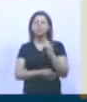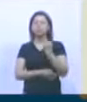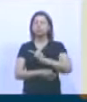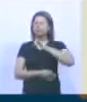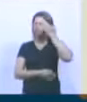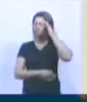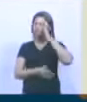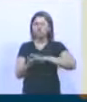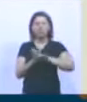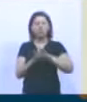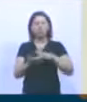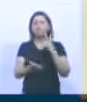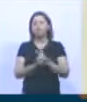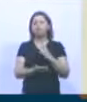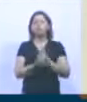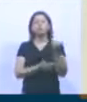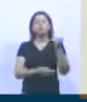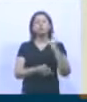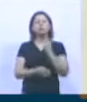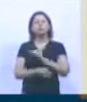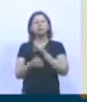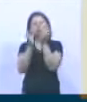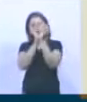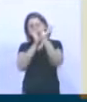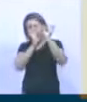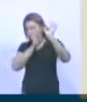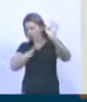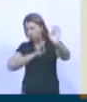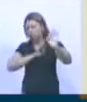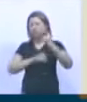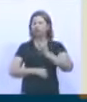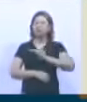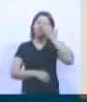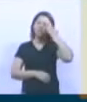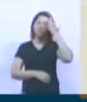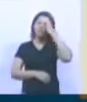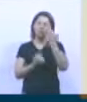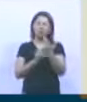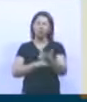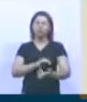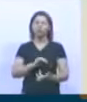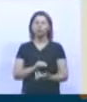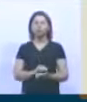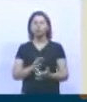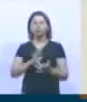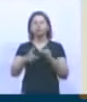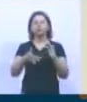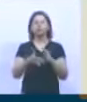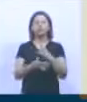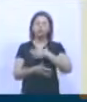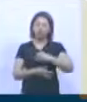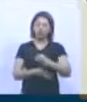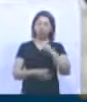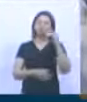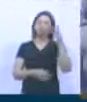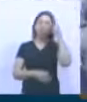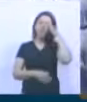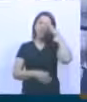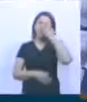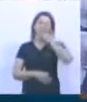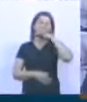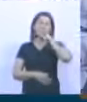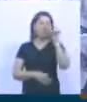estejamos longe como aquele filho pródigo, nós sabemos, assim como ele sabia lá, que o Pai não o havia